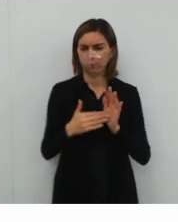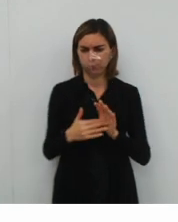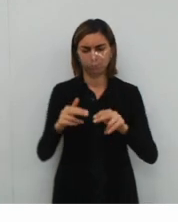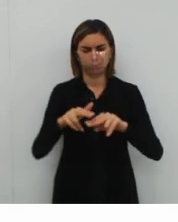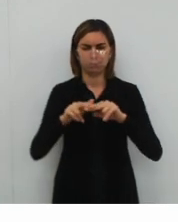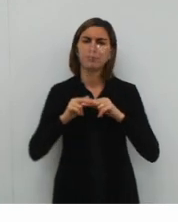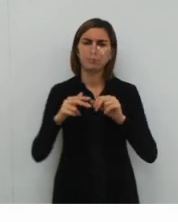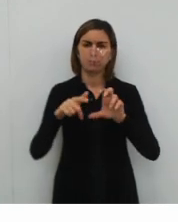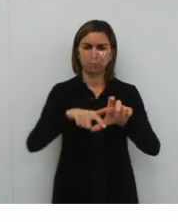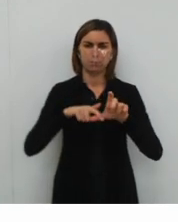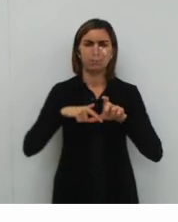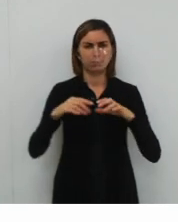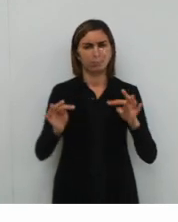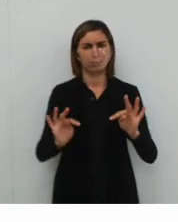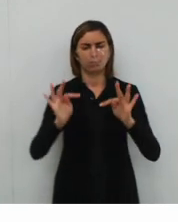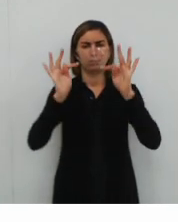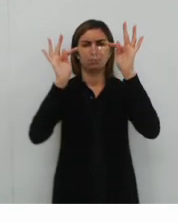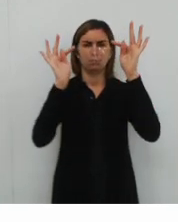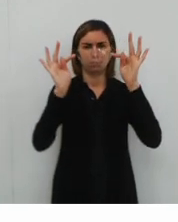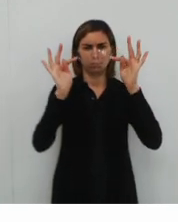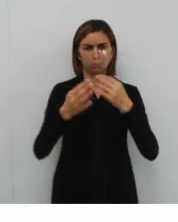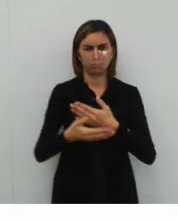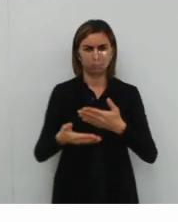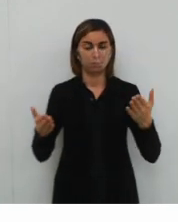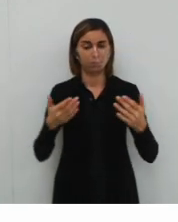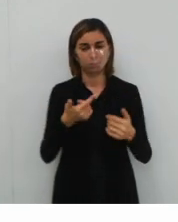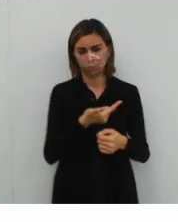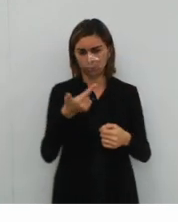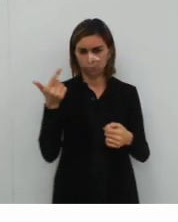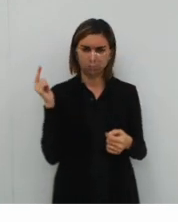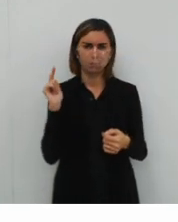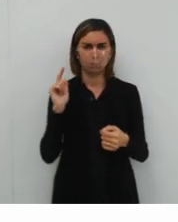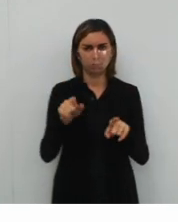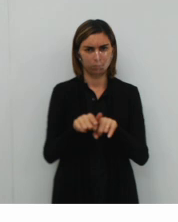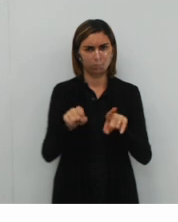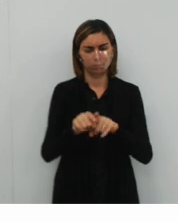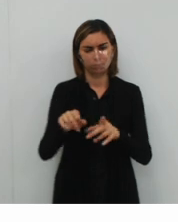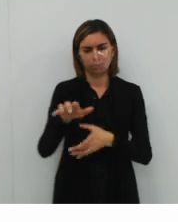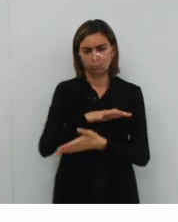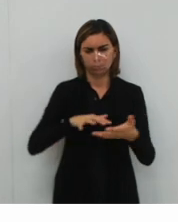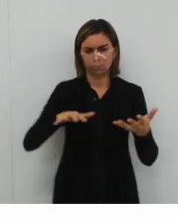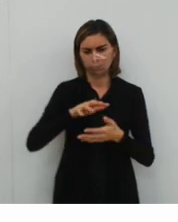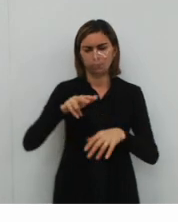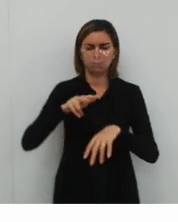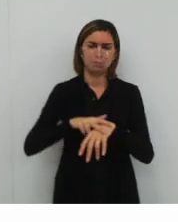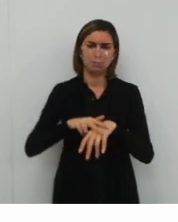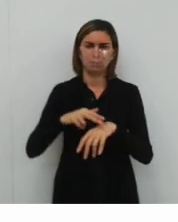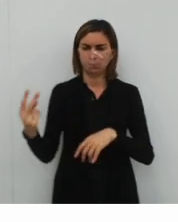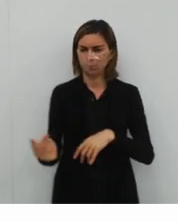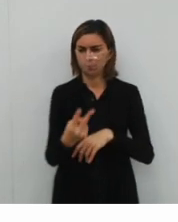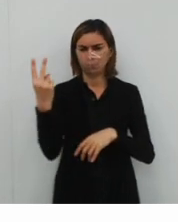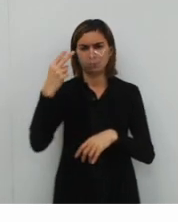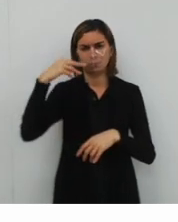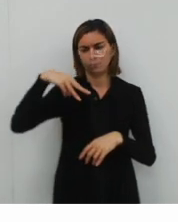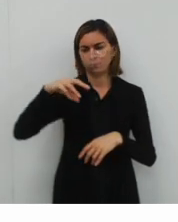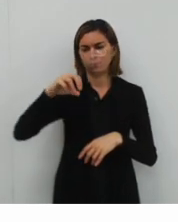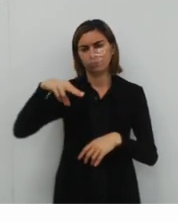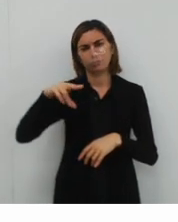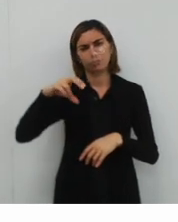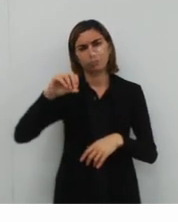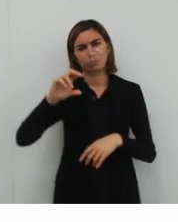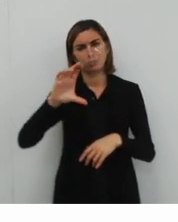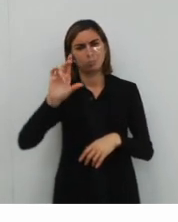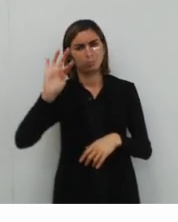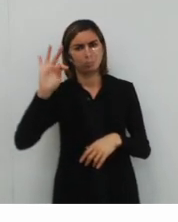causa uma dependência tecnológica, tá? Uma outra situação também da Revolução Verde foi a valorização da monocultura, né?